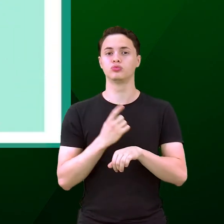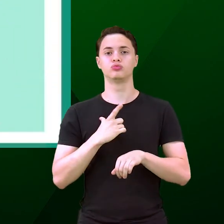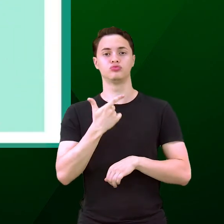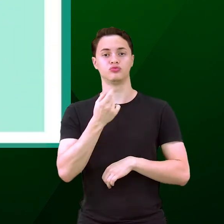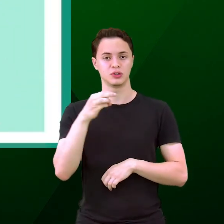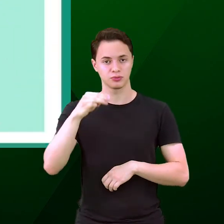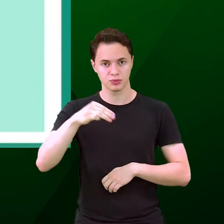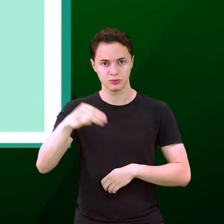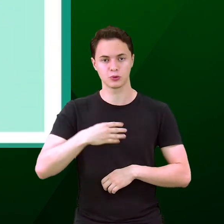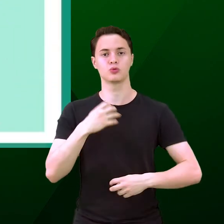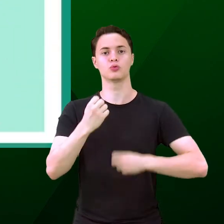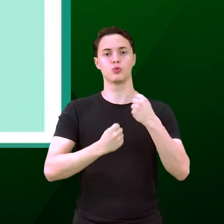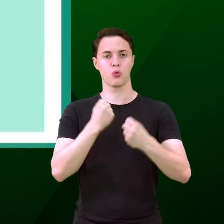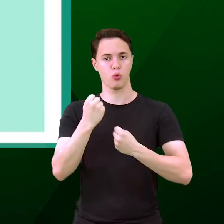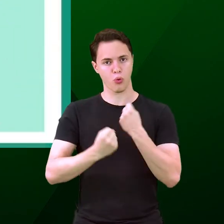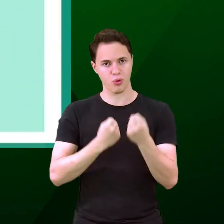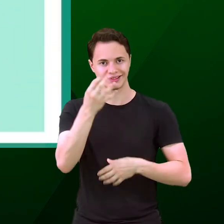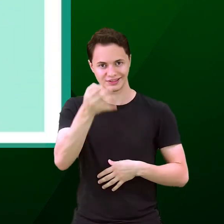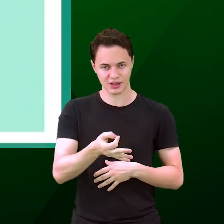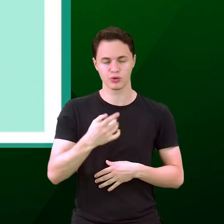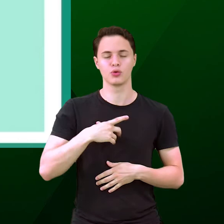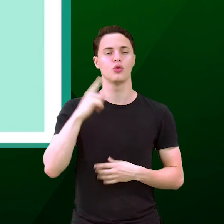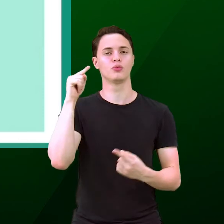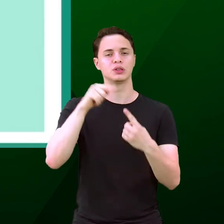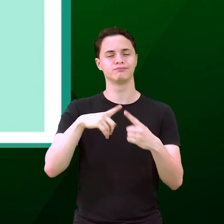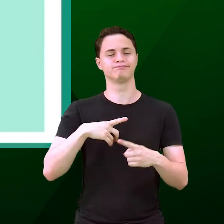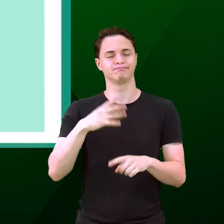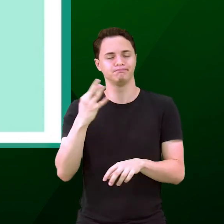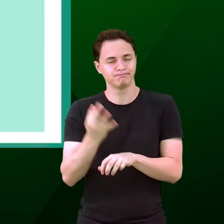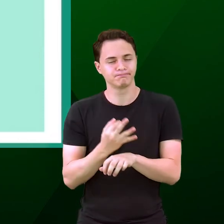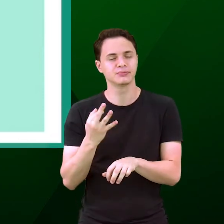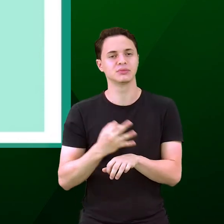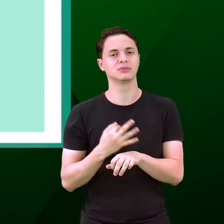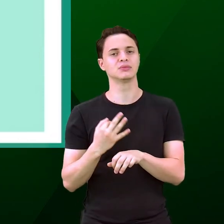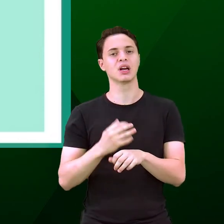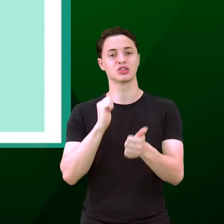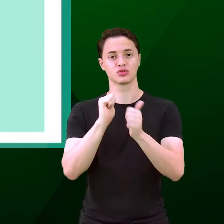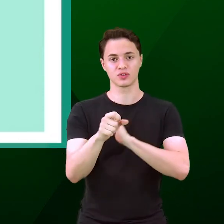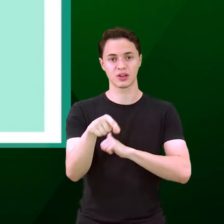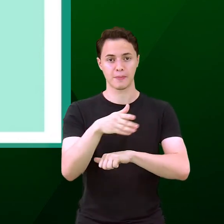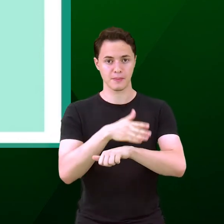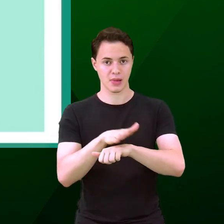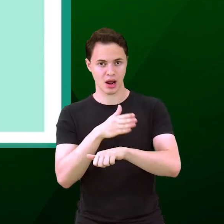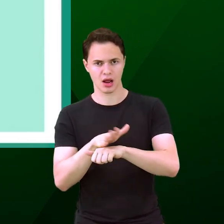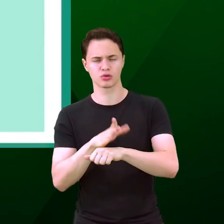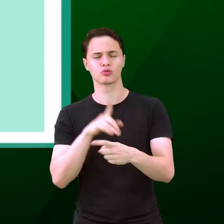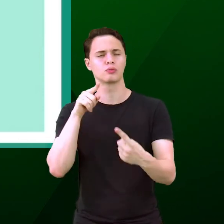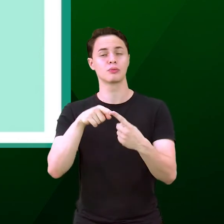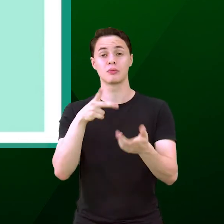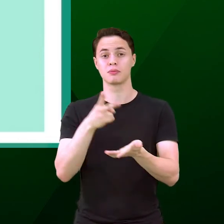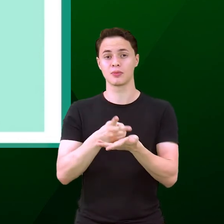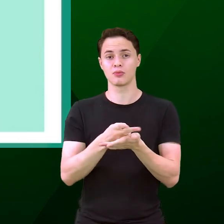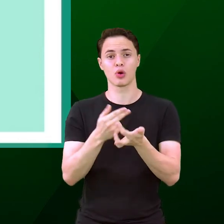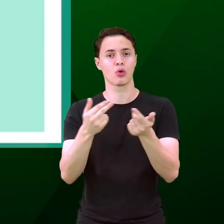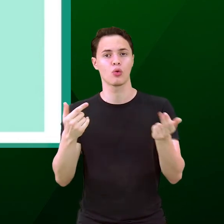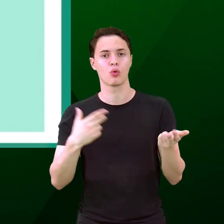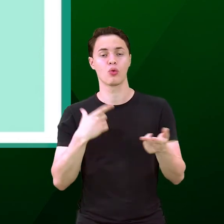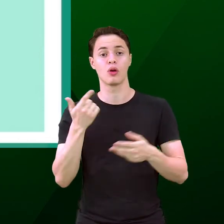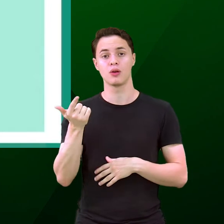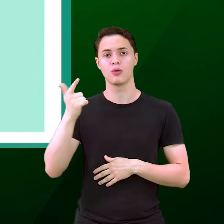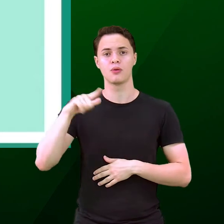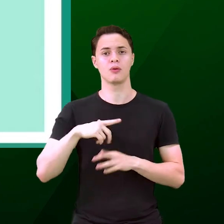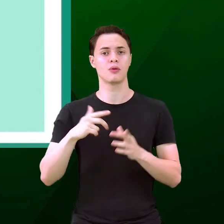minuto. Claro que não tem como você ficar ali exatamente 100, 100, 100, mas chegou entre 100, 105, 95, 100, 105,